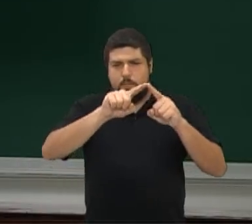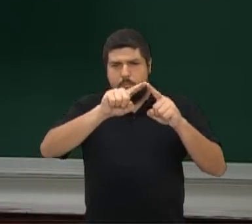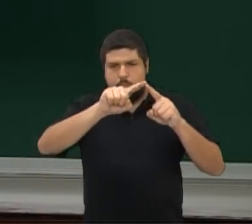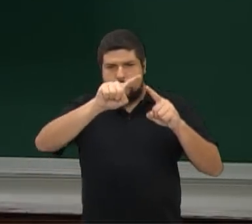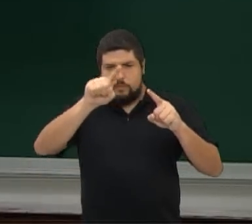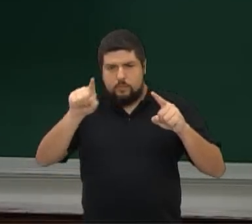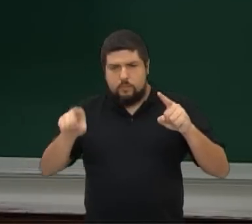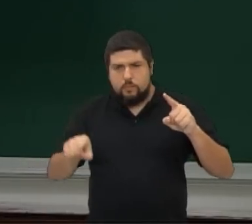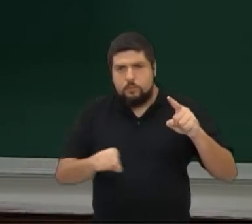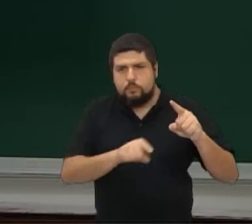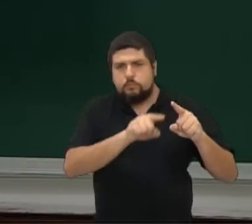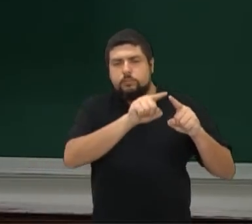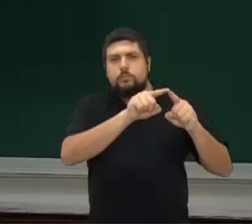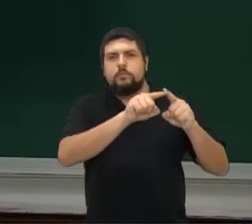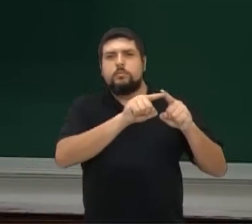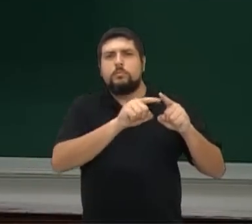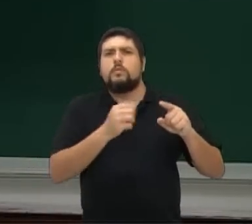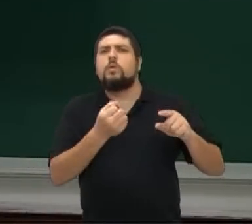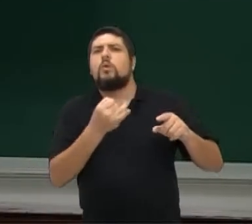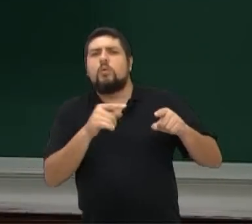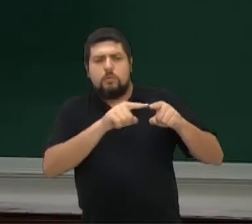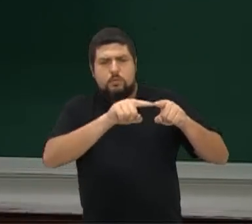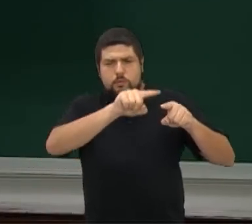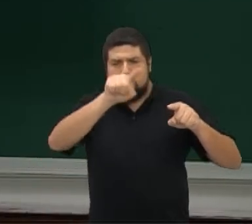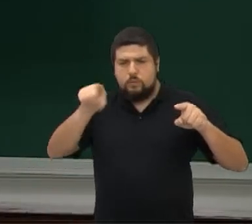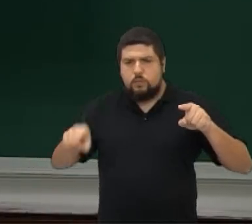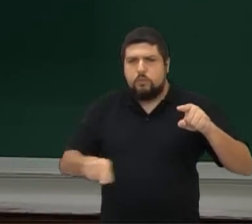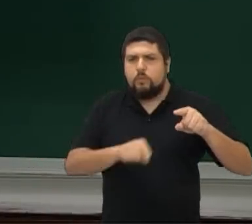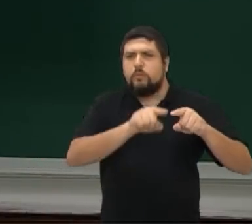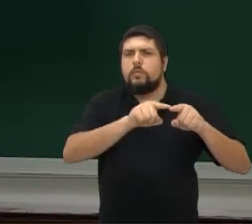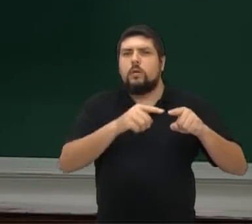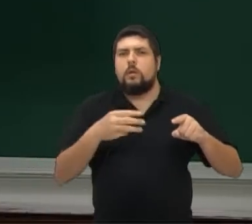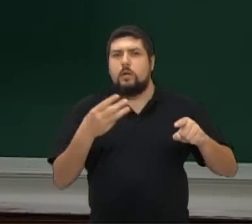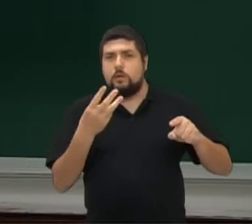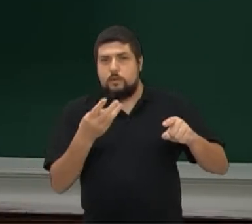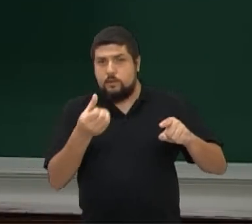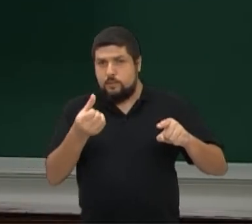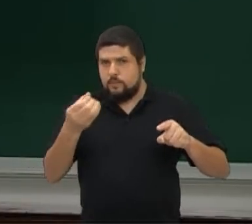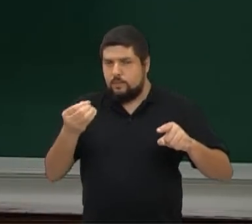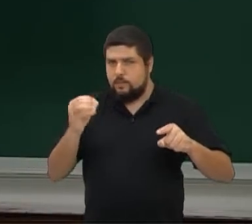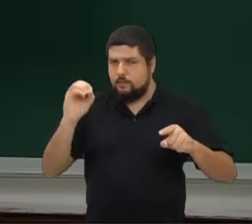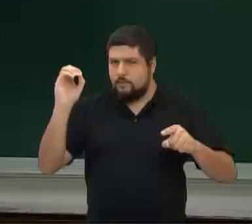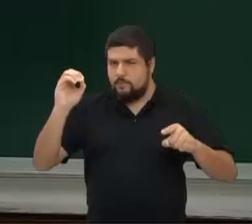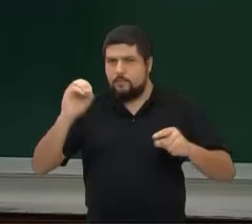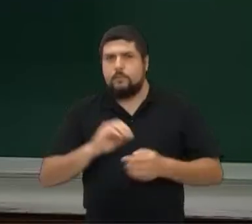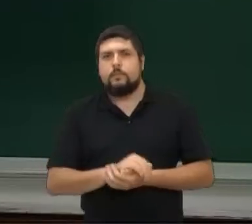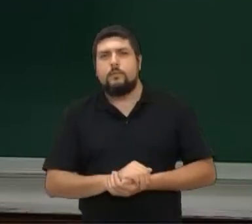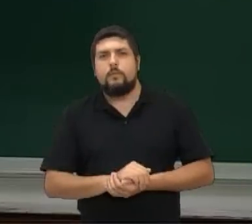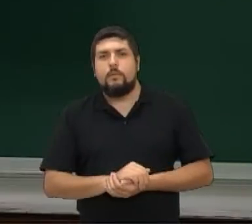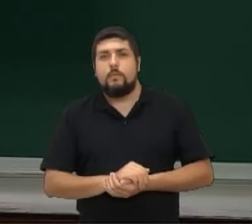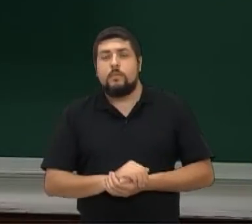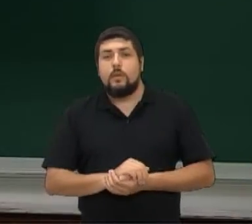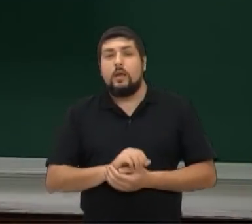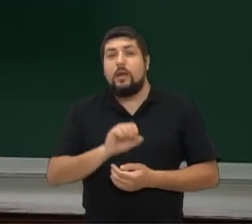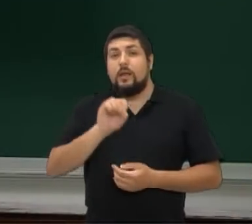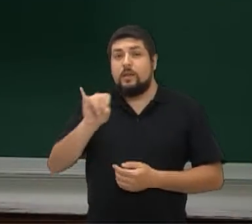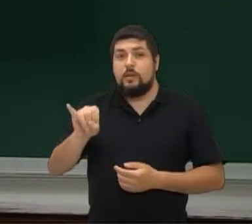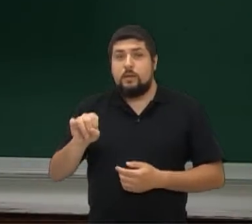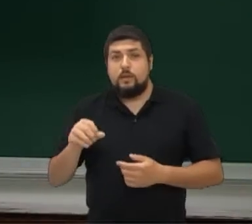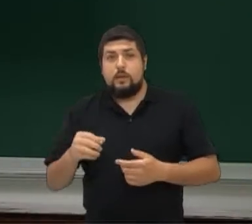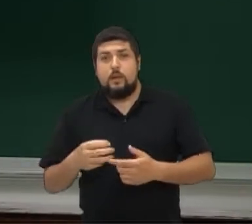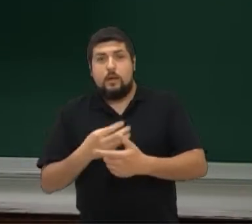circunferência tem 360 graus. Se eu pegar esse 360 graus e dividir em 12